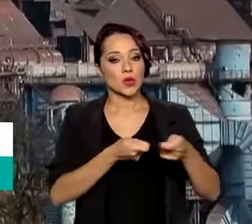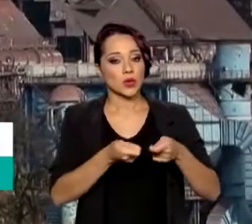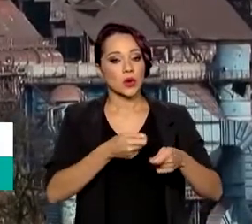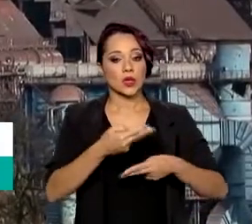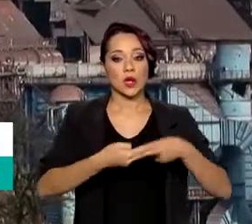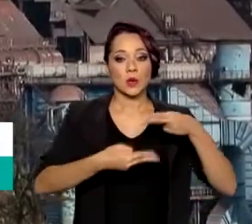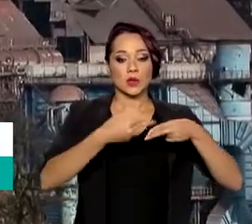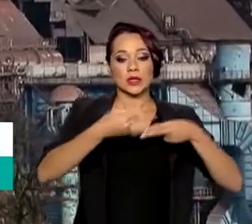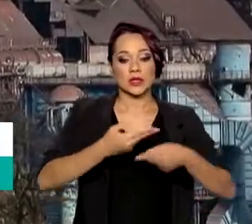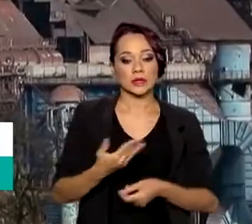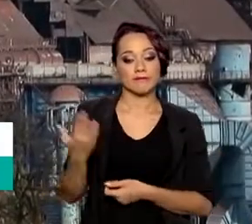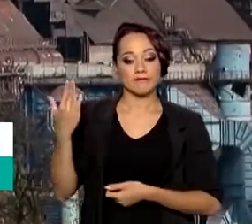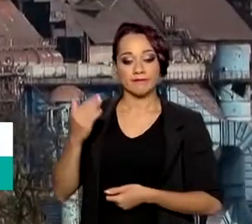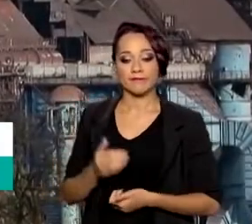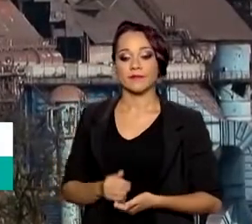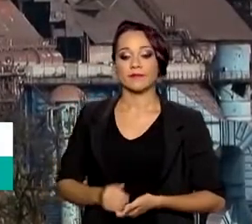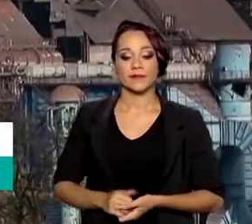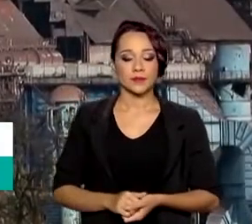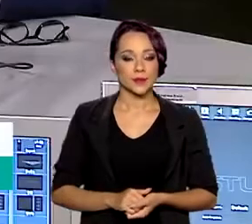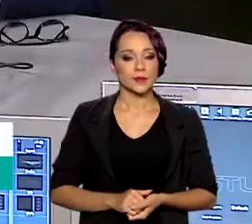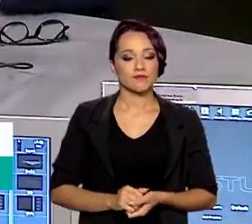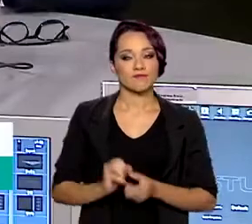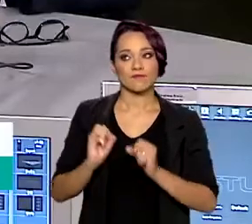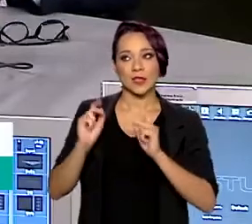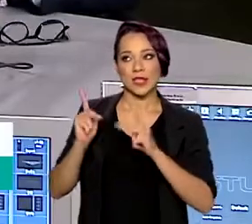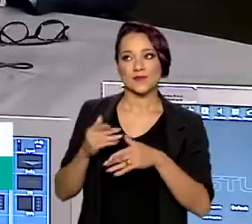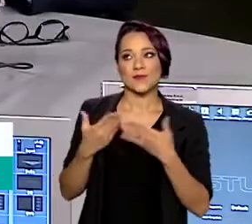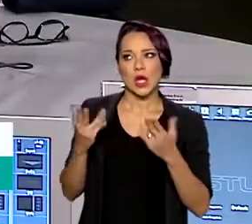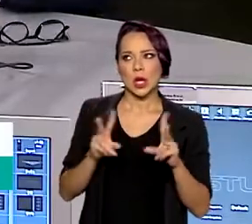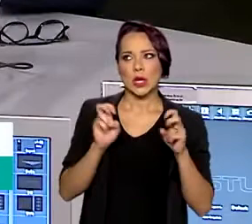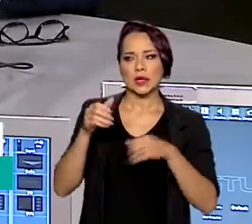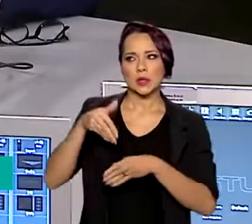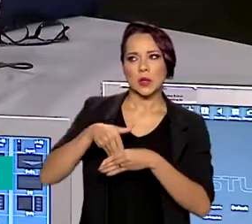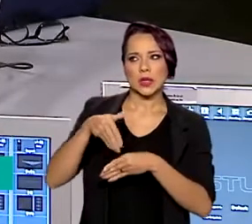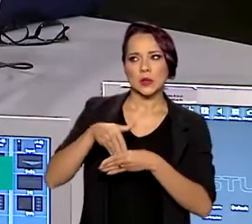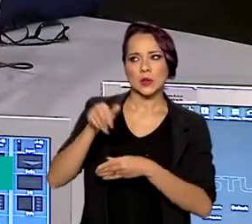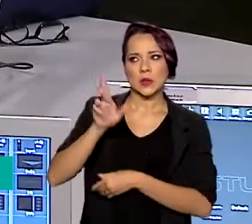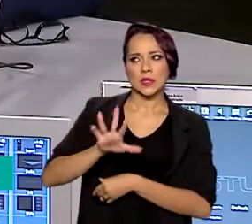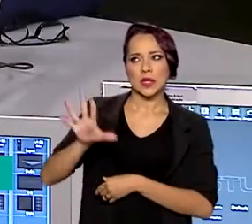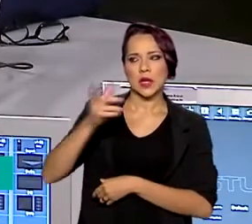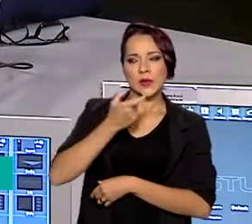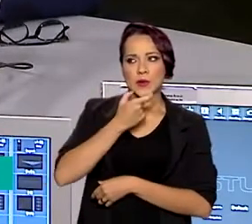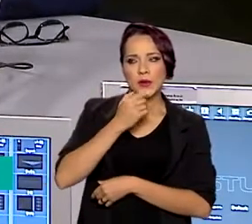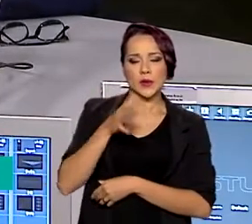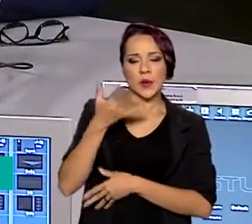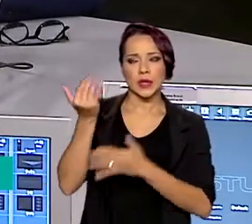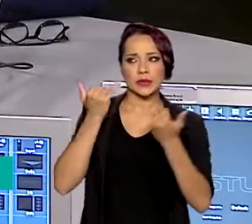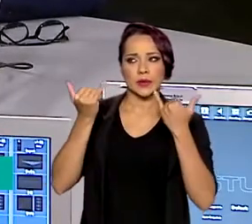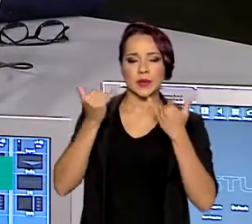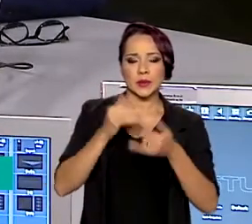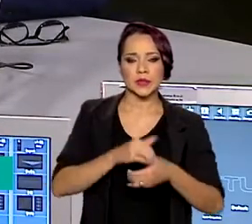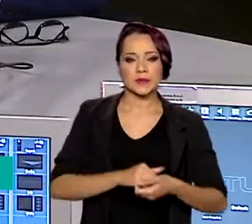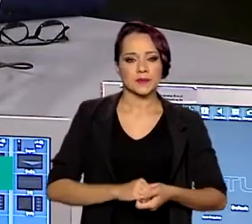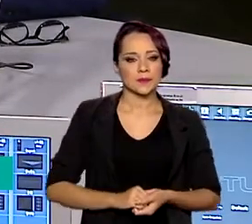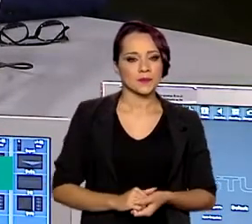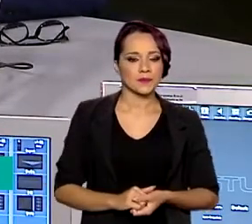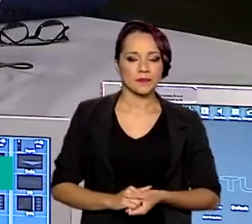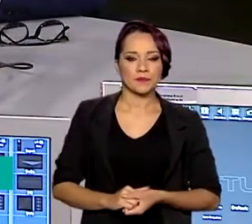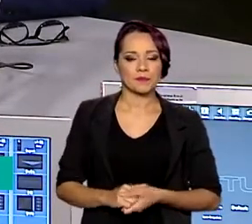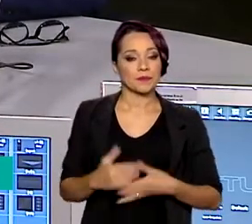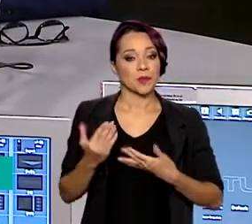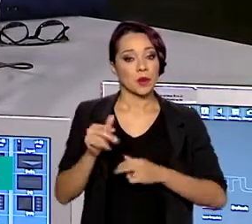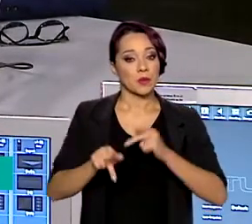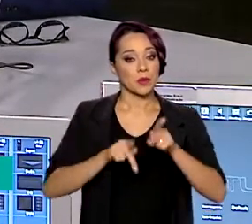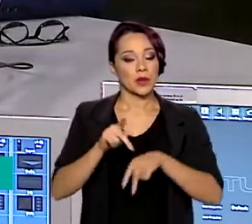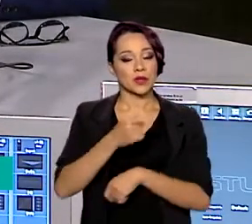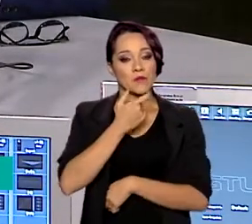usina. Miguelzinho. Ok, Daniela. Agora e sobre as eleições regionais no Reino Unido? Quais são as informações? Pois é, a